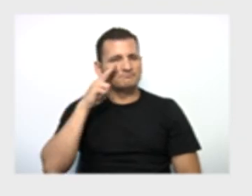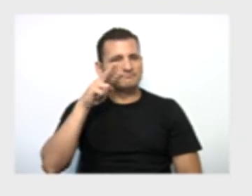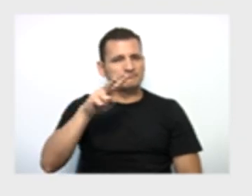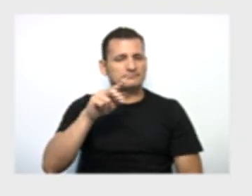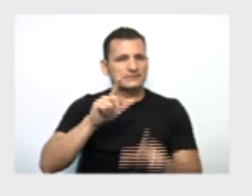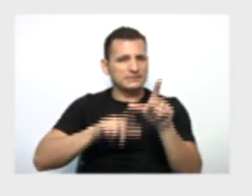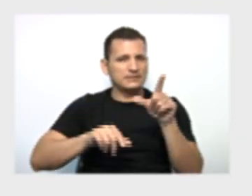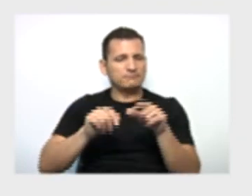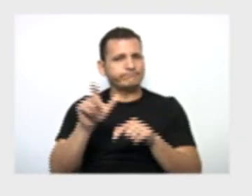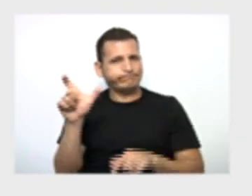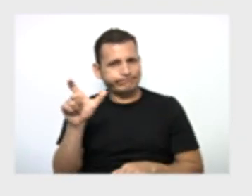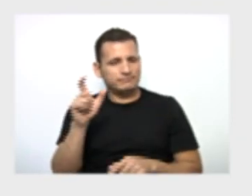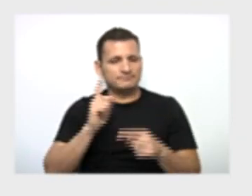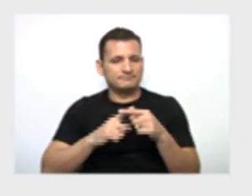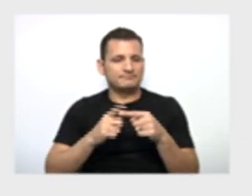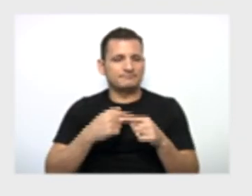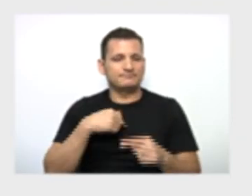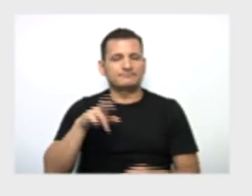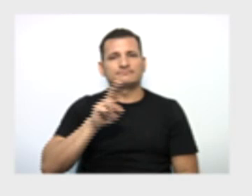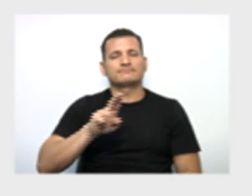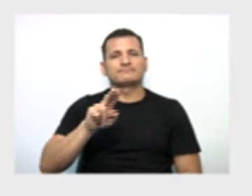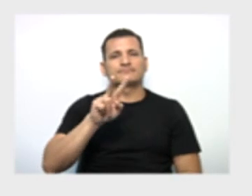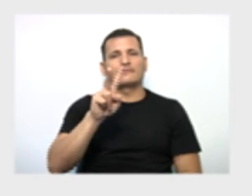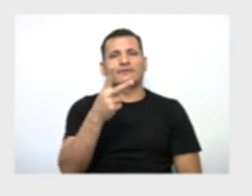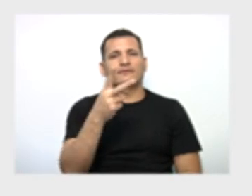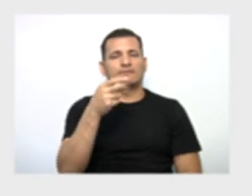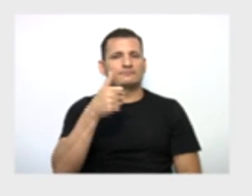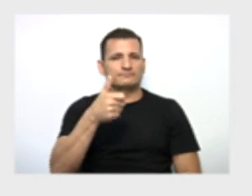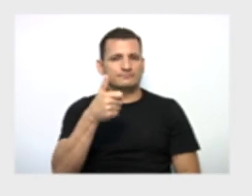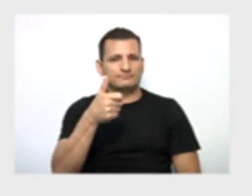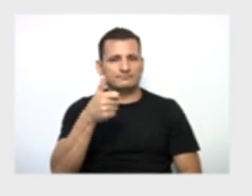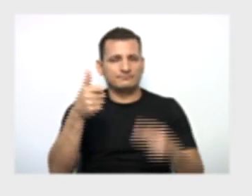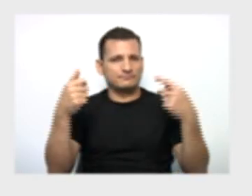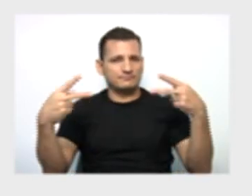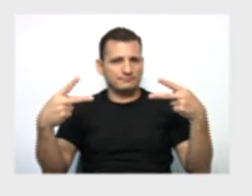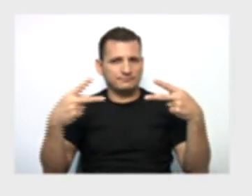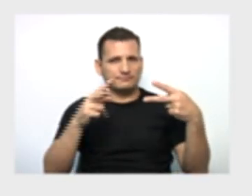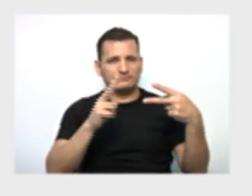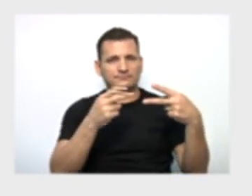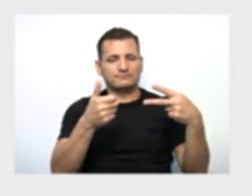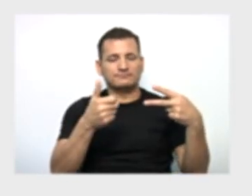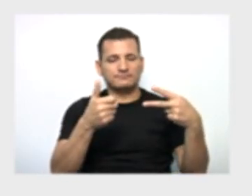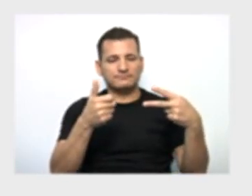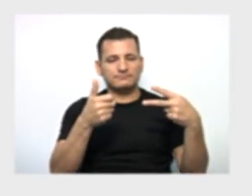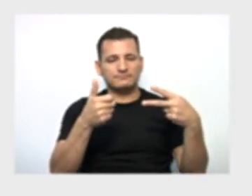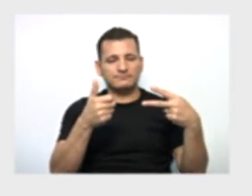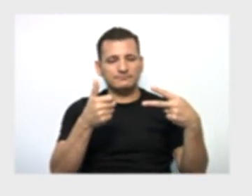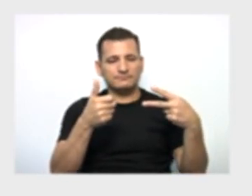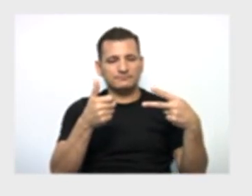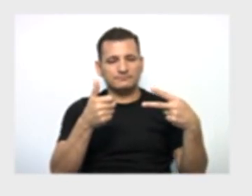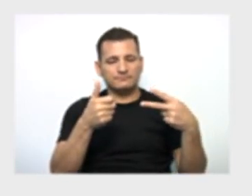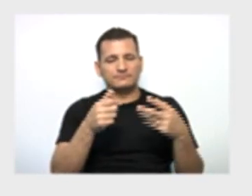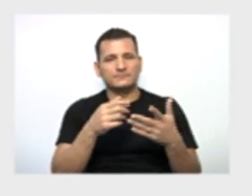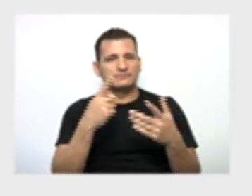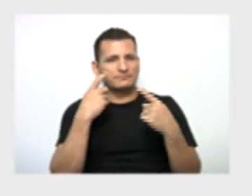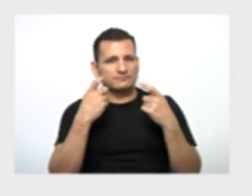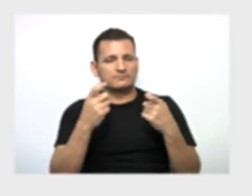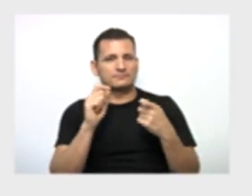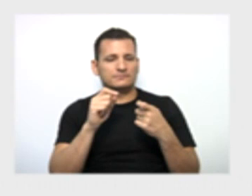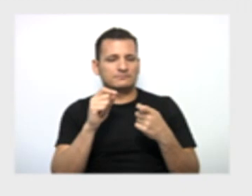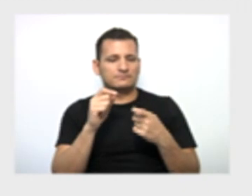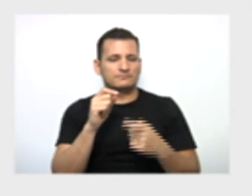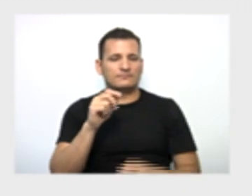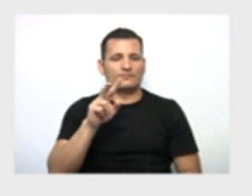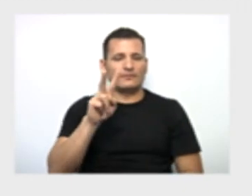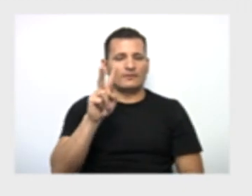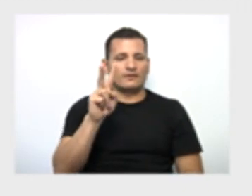grandão porque eu estou usando o H1. Mas é interessante, professora, colocar o H1 sempre no body,